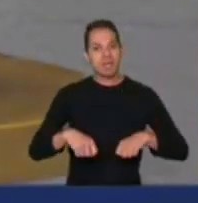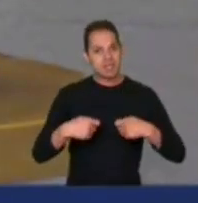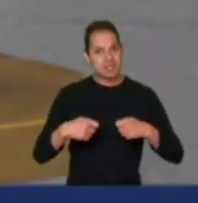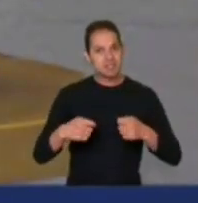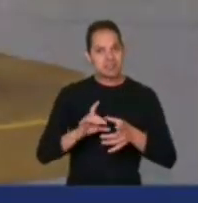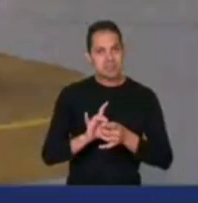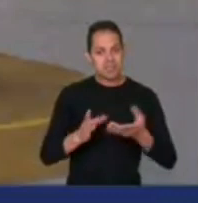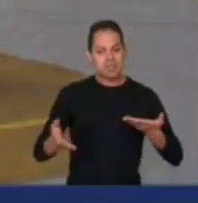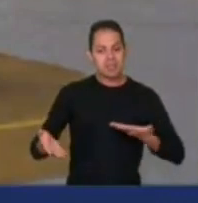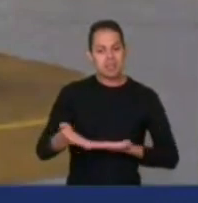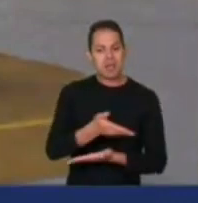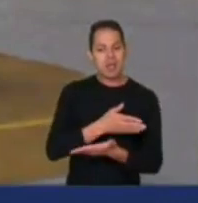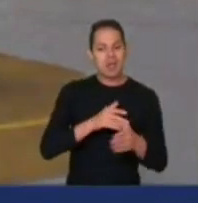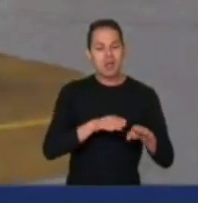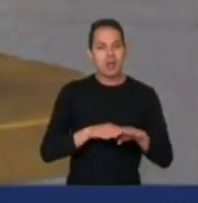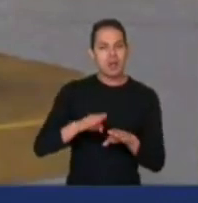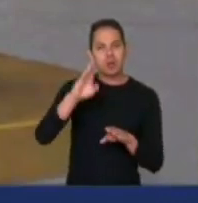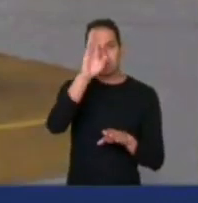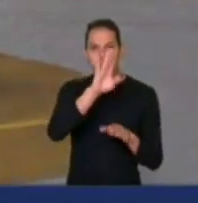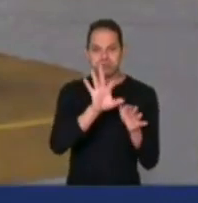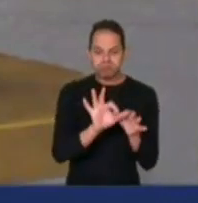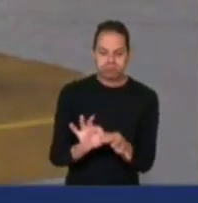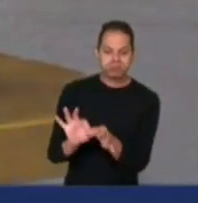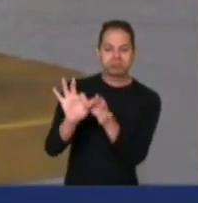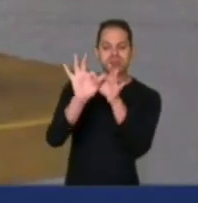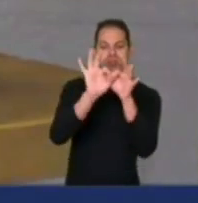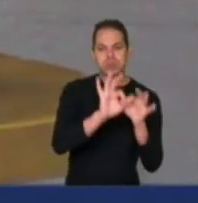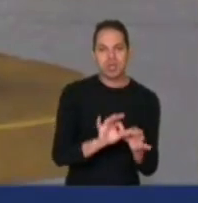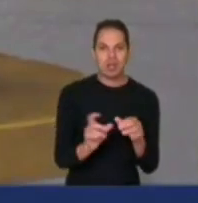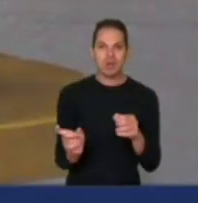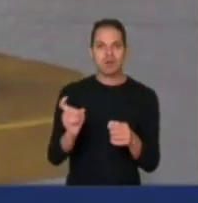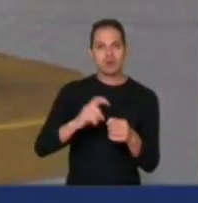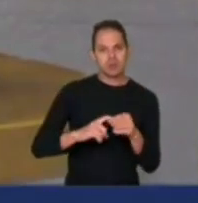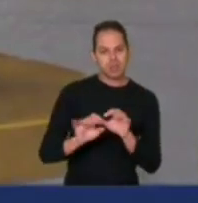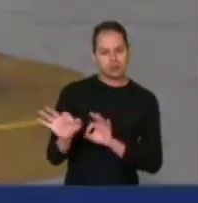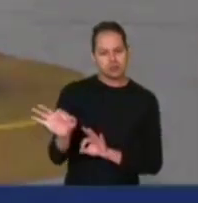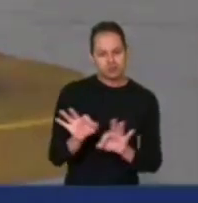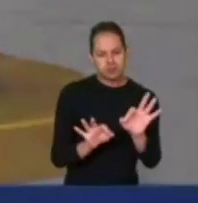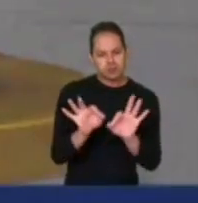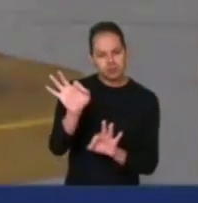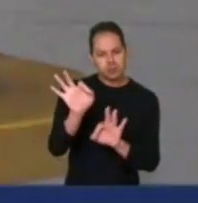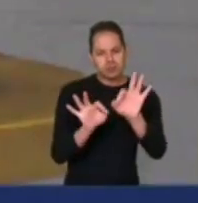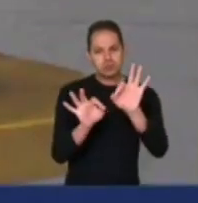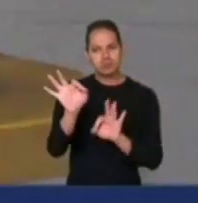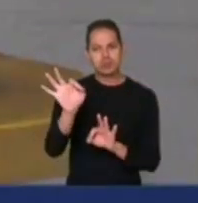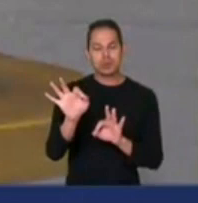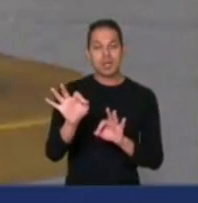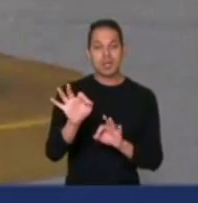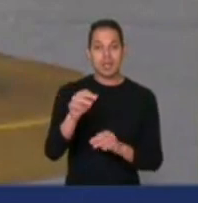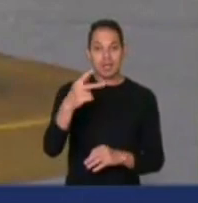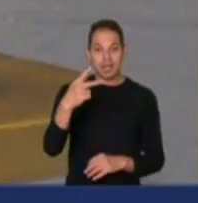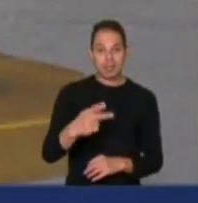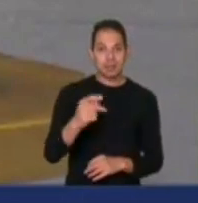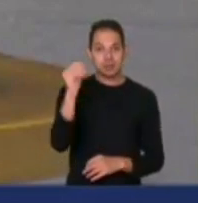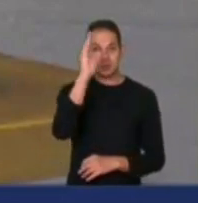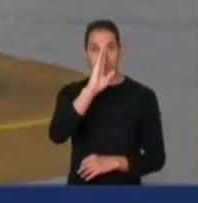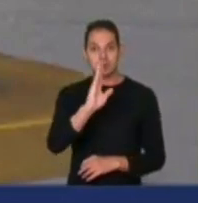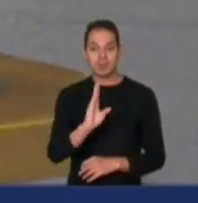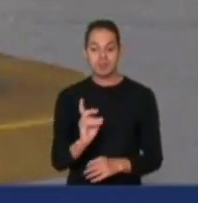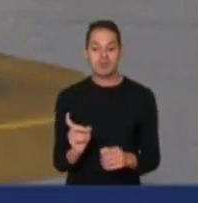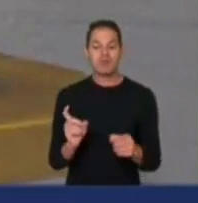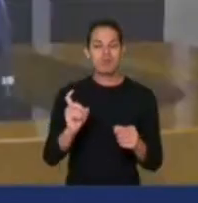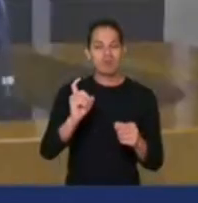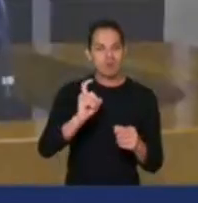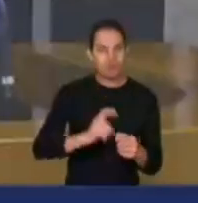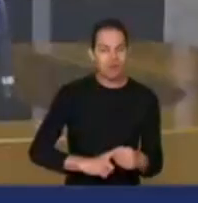democracia, unificar esse país, reconstruir esse país, fazer com que as ações do Estado brasileiro voltem a chegar àqueles